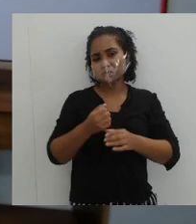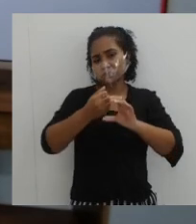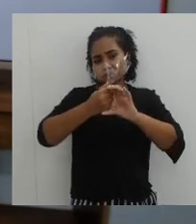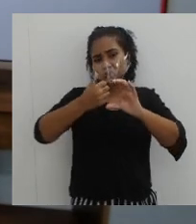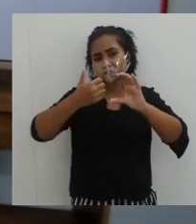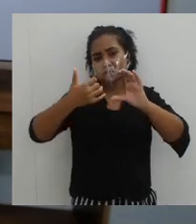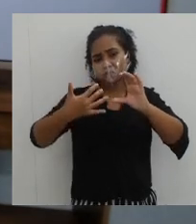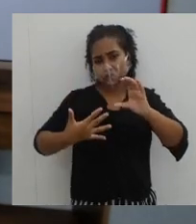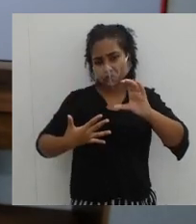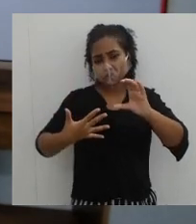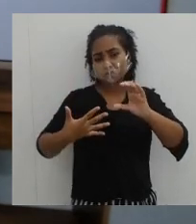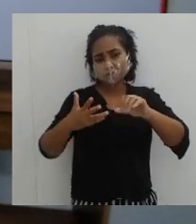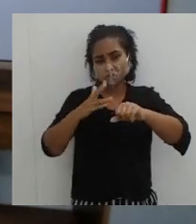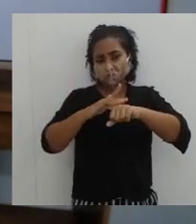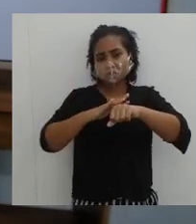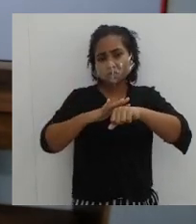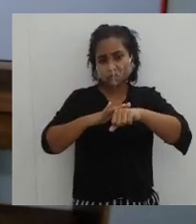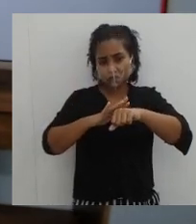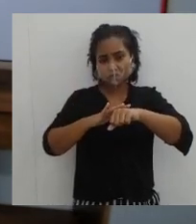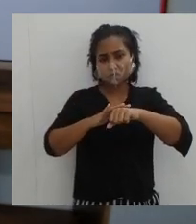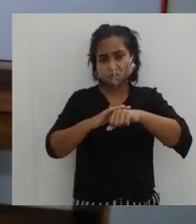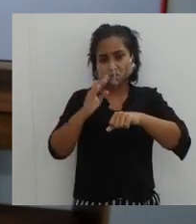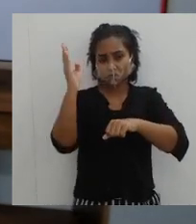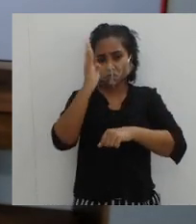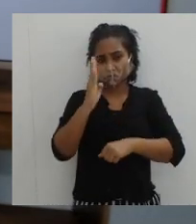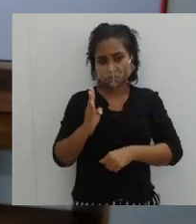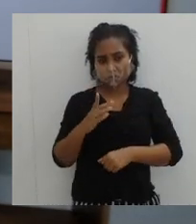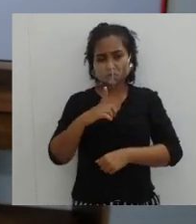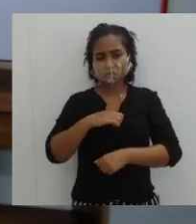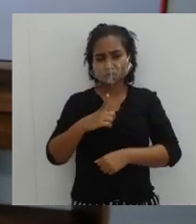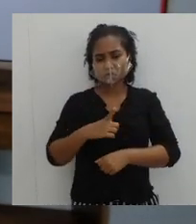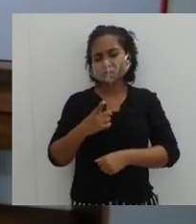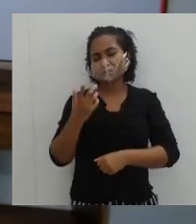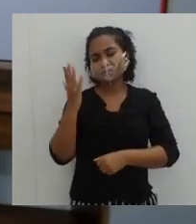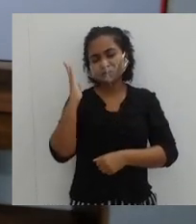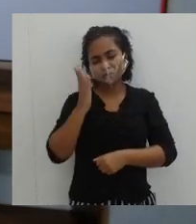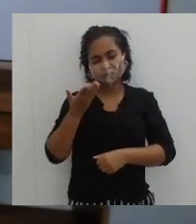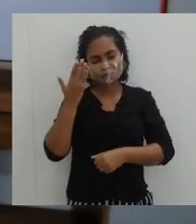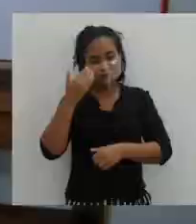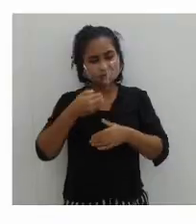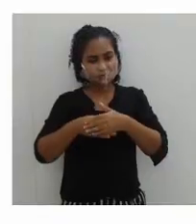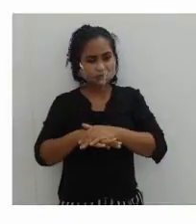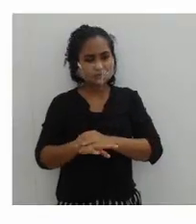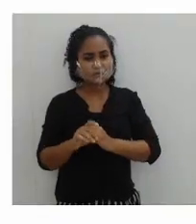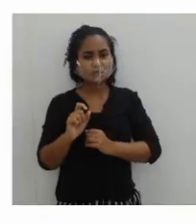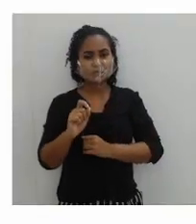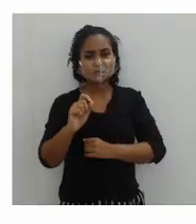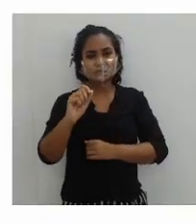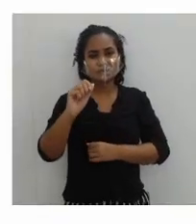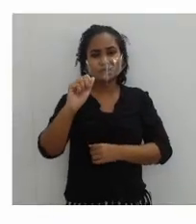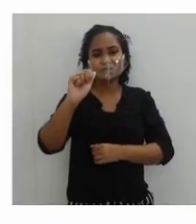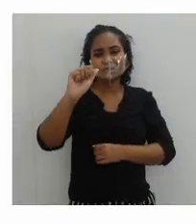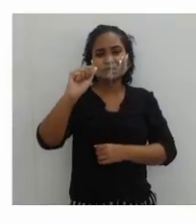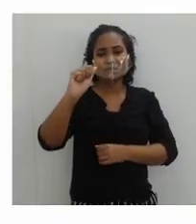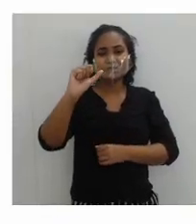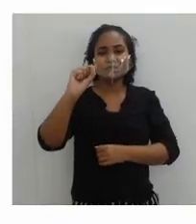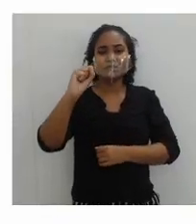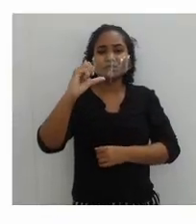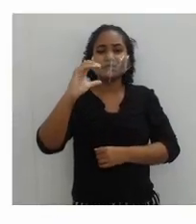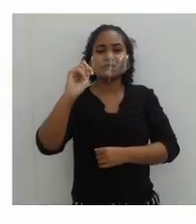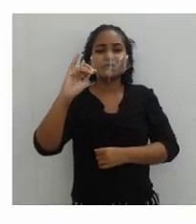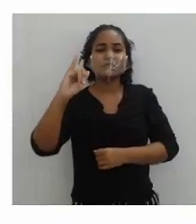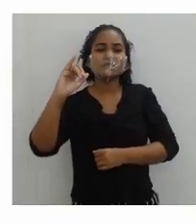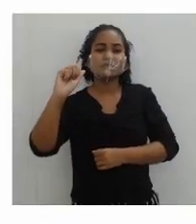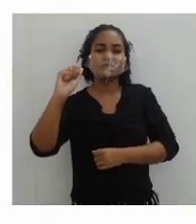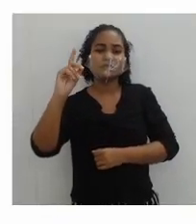principais parasitoses aqui no Brasil. Nós temos uma muito comum, que é a ascaridíase. Ai meu Deus, Érica, ascaridíase,